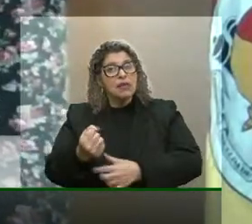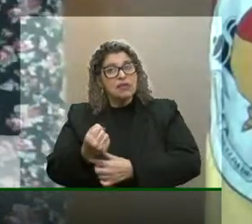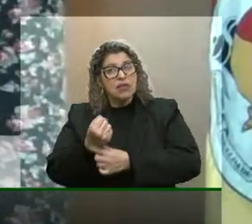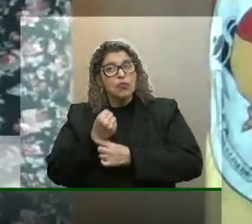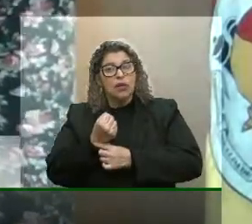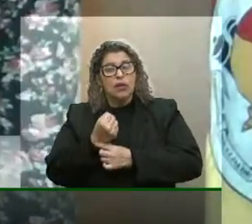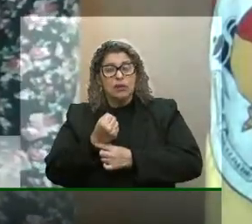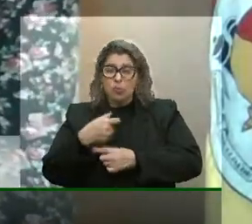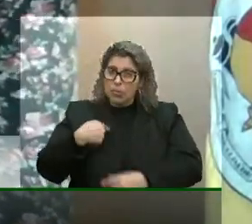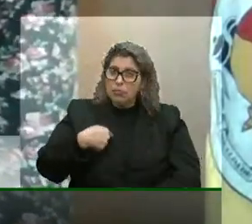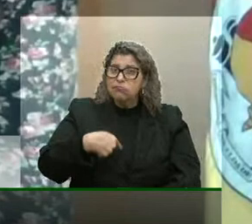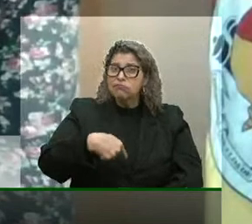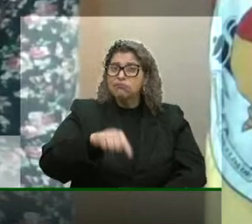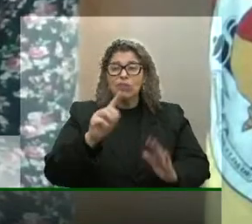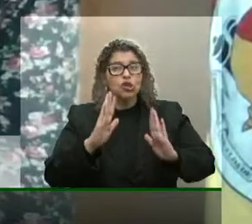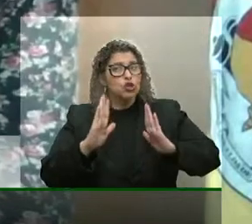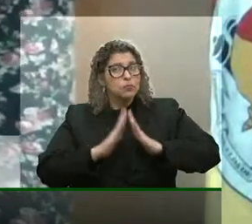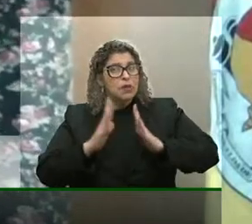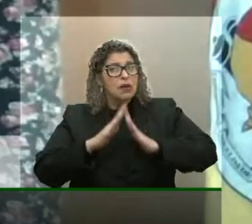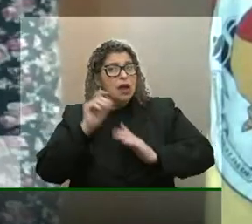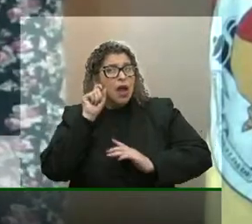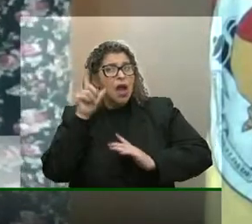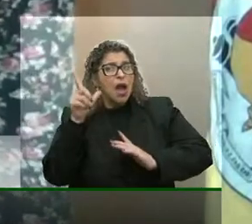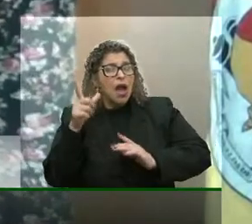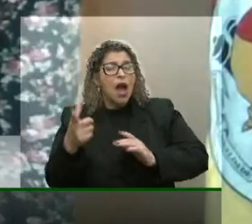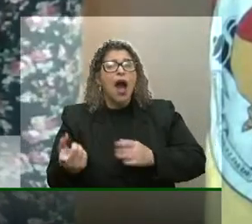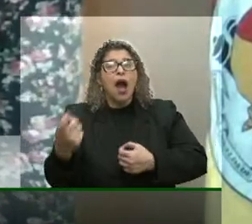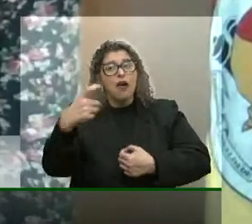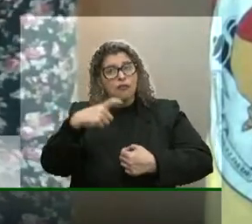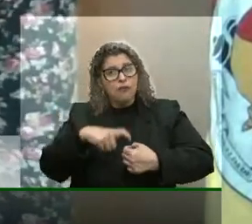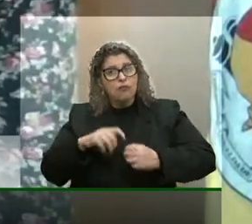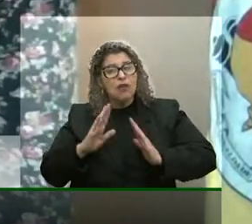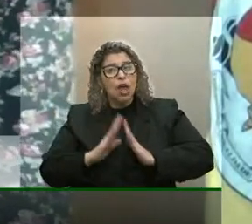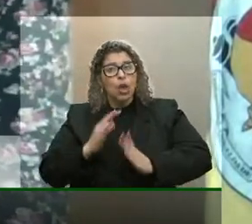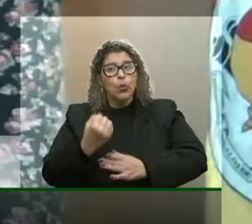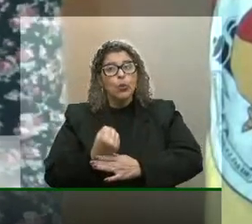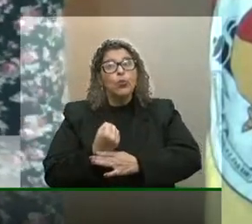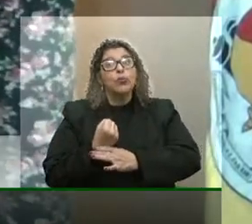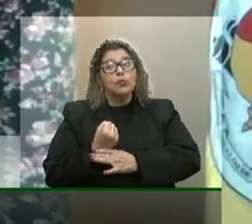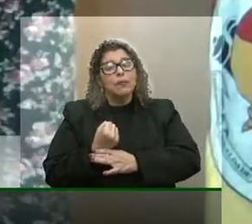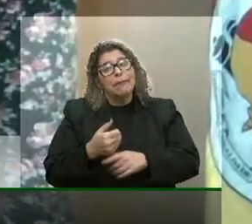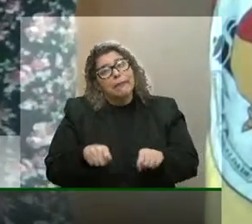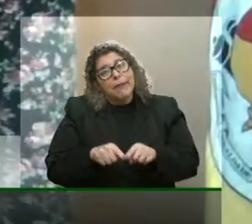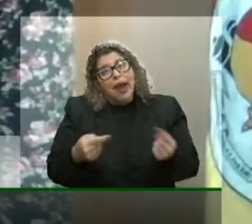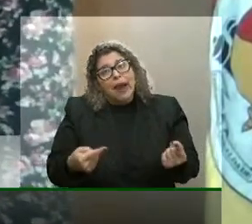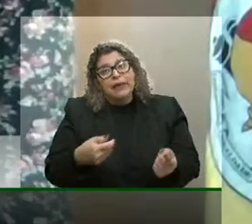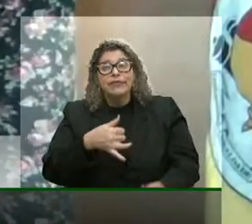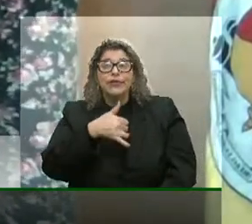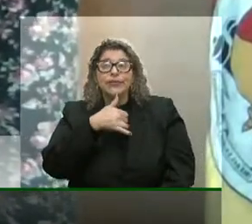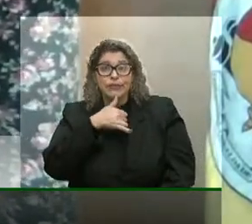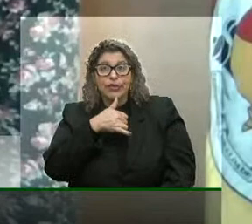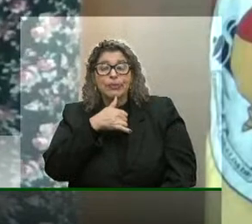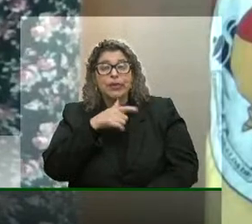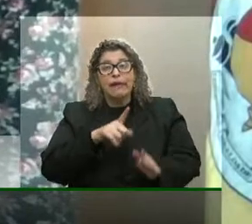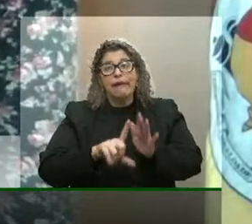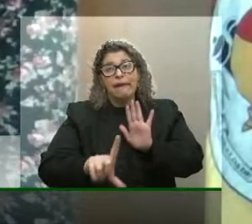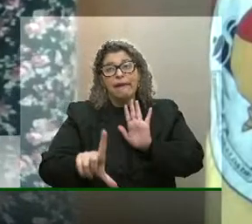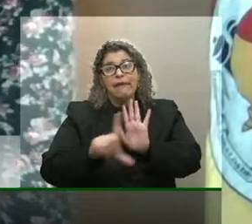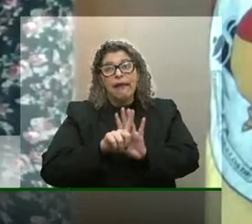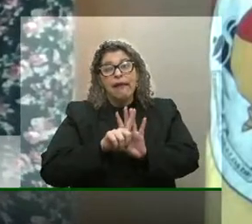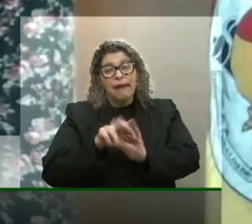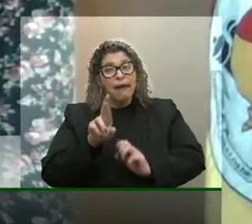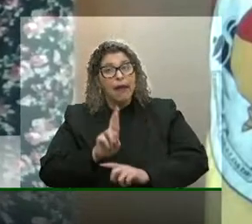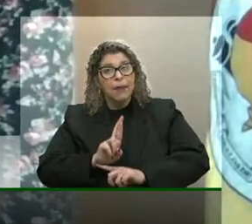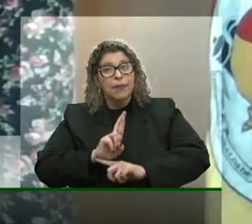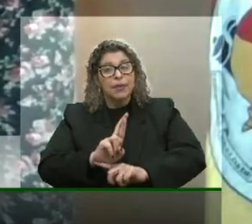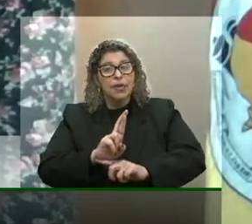possamos sair de casa pela manhã e voltarmos à noite seguros. Infelizmente, a lei, representada